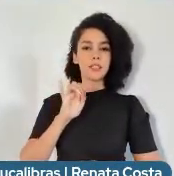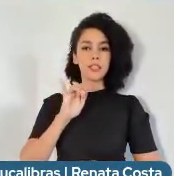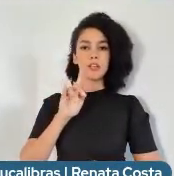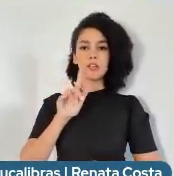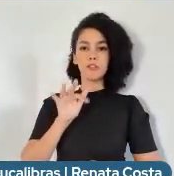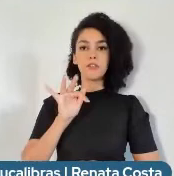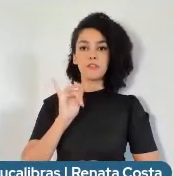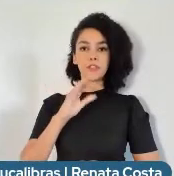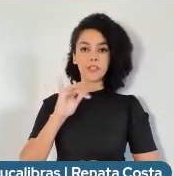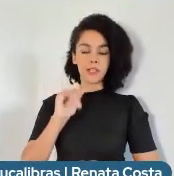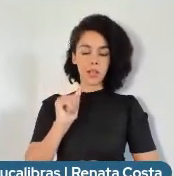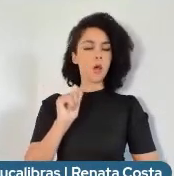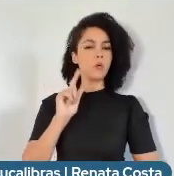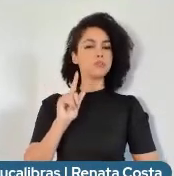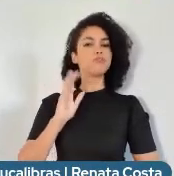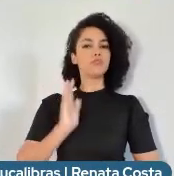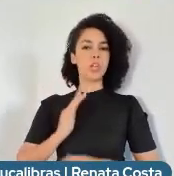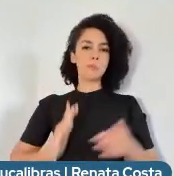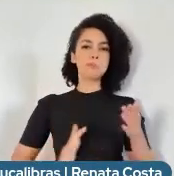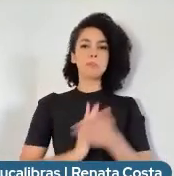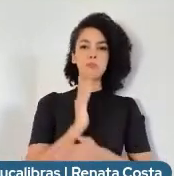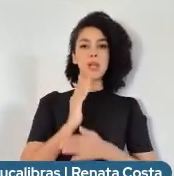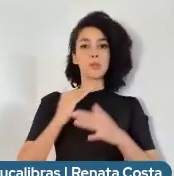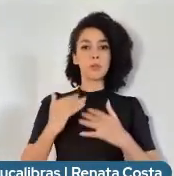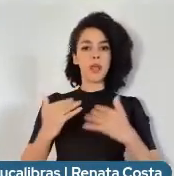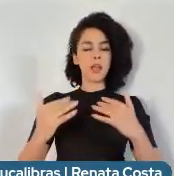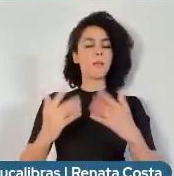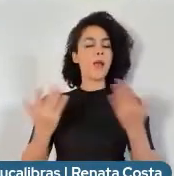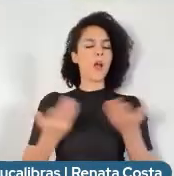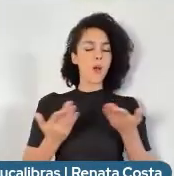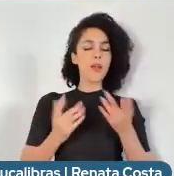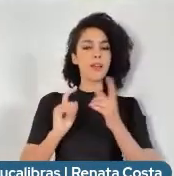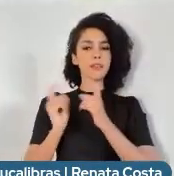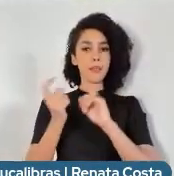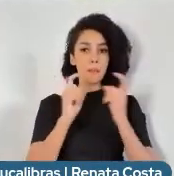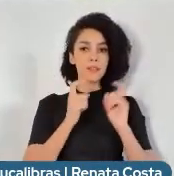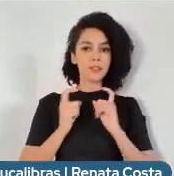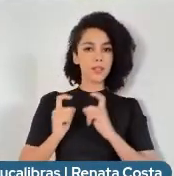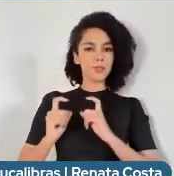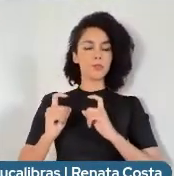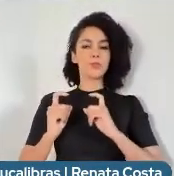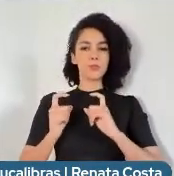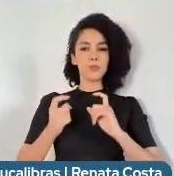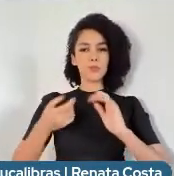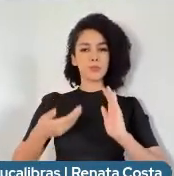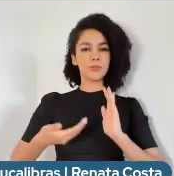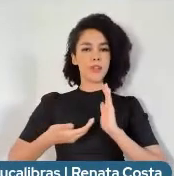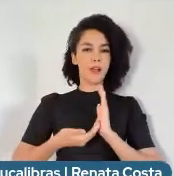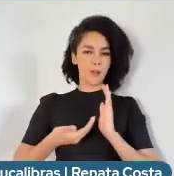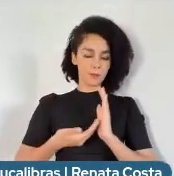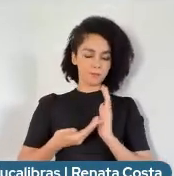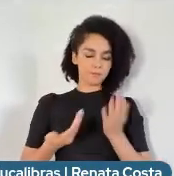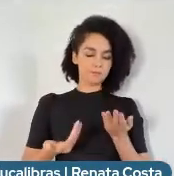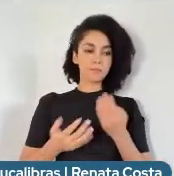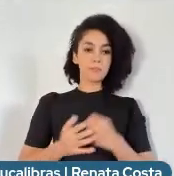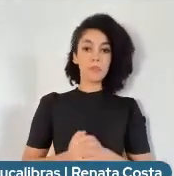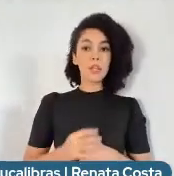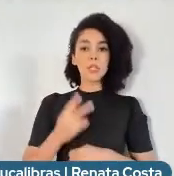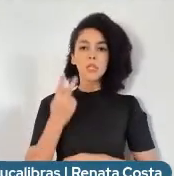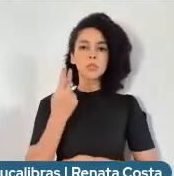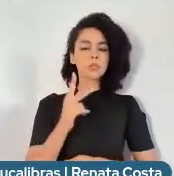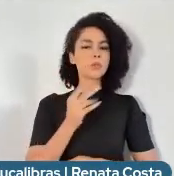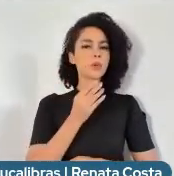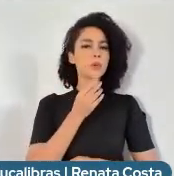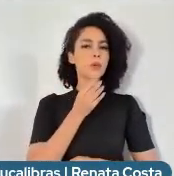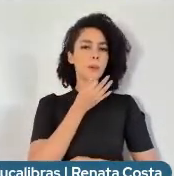dos Deputados e agora está sendo debatido no Senado Federal. Na sua opinião,